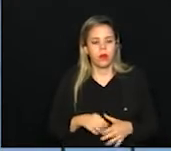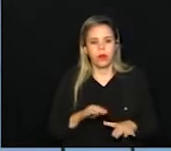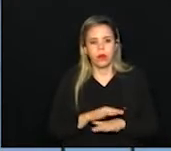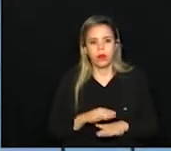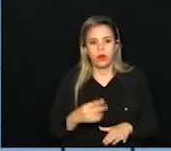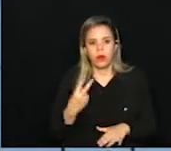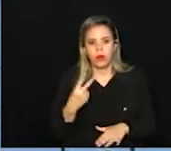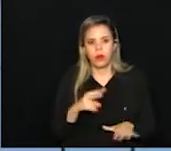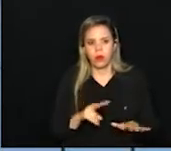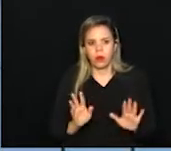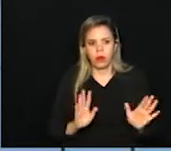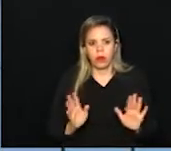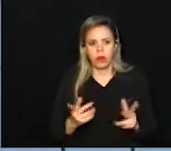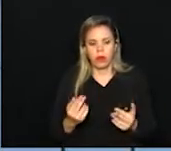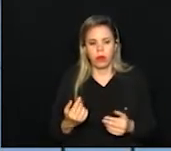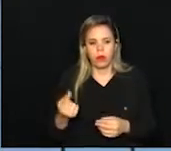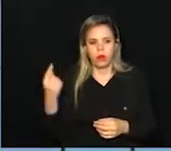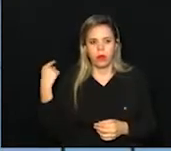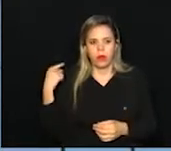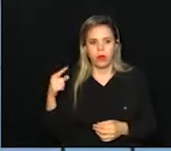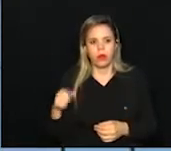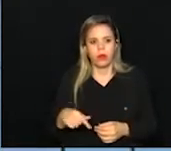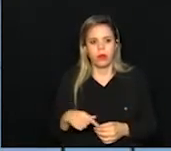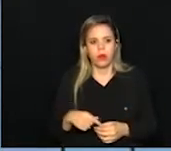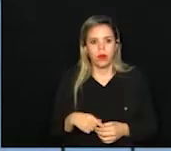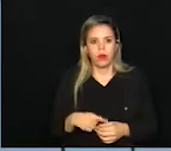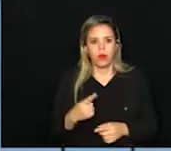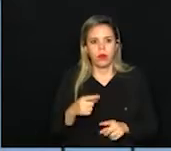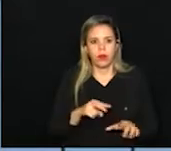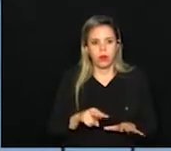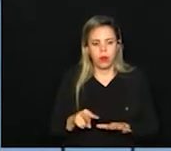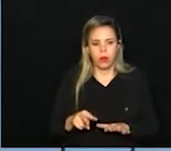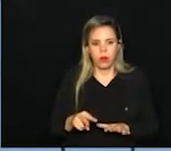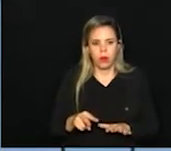cada 2 semanas, como era. Vai ser a cada 1